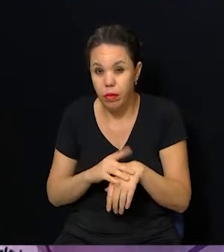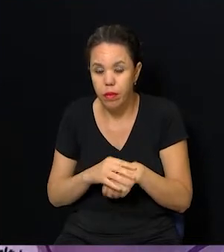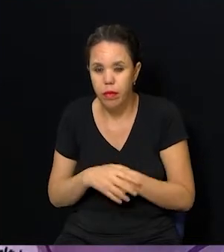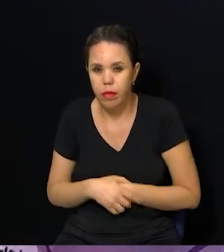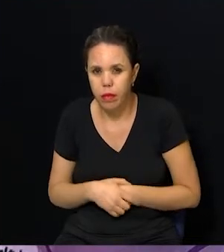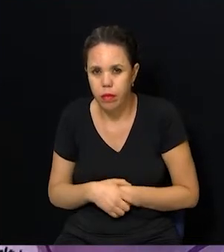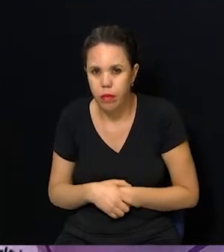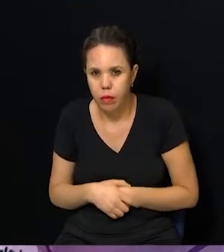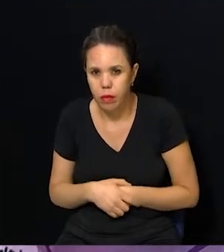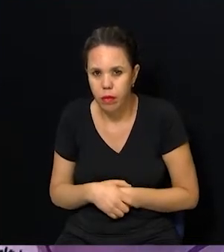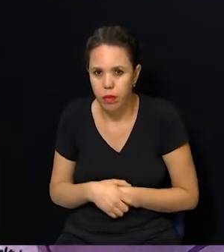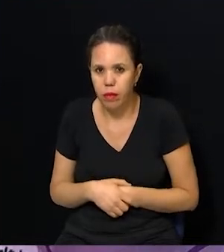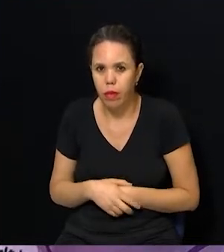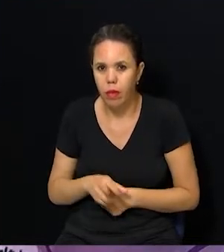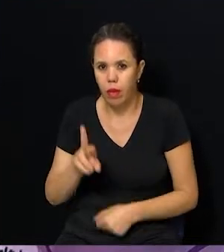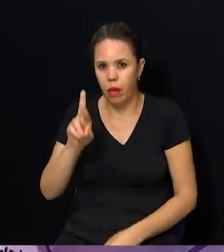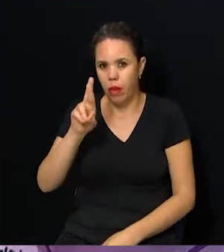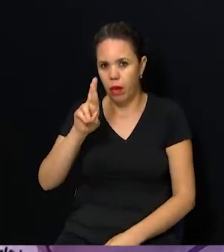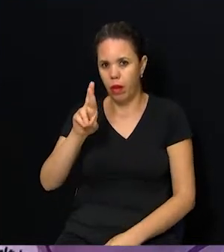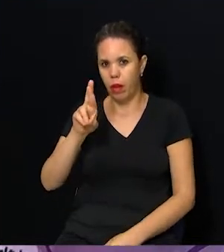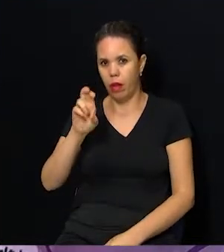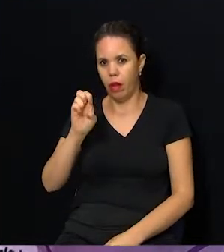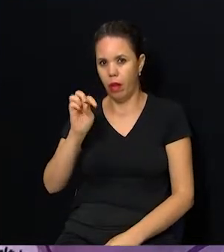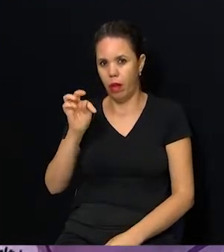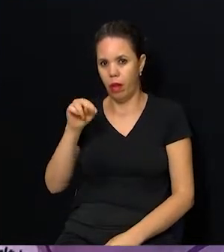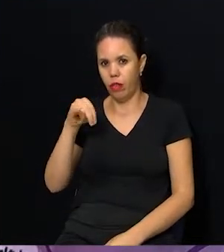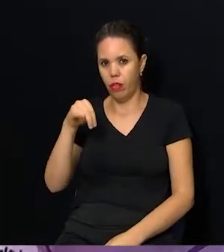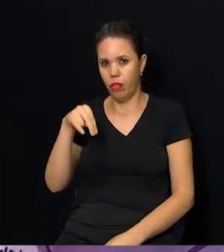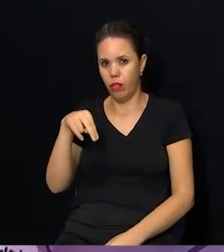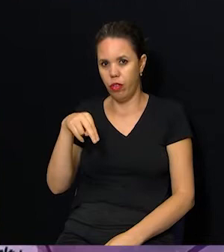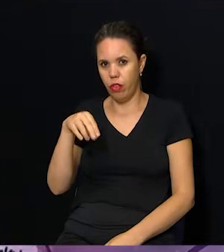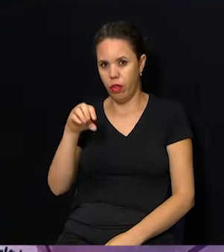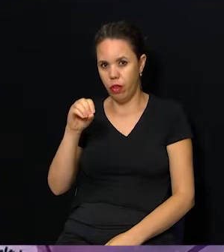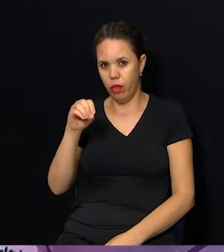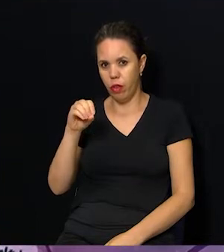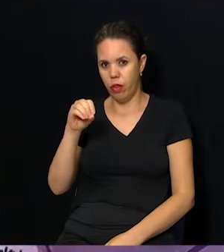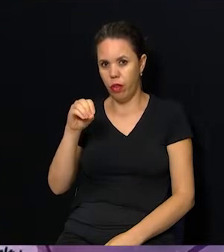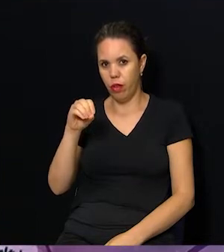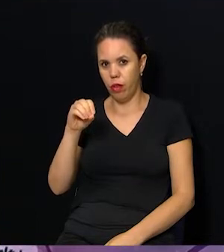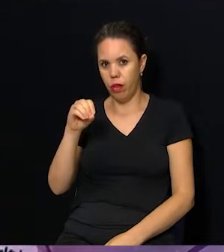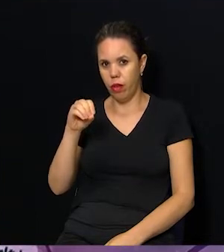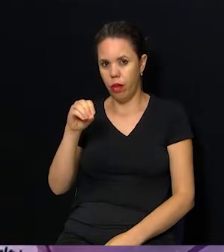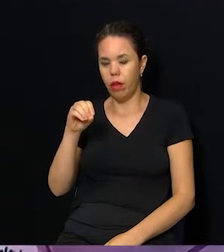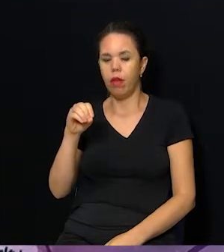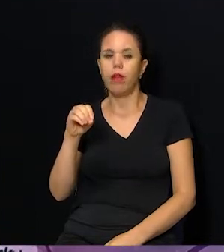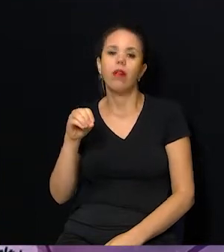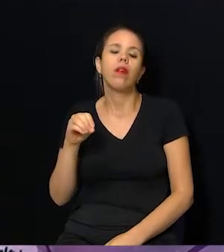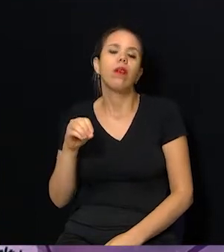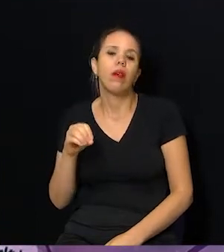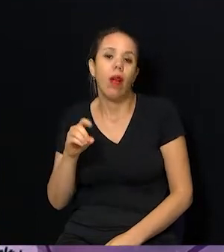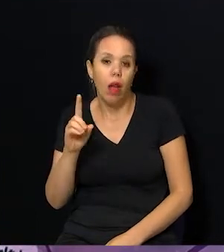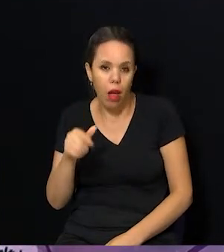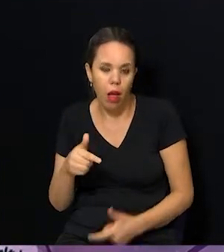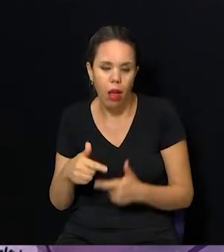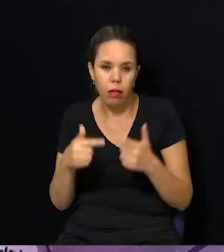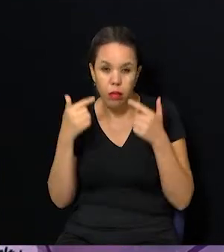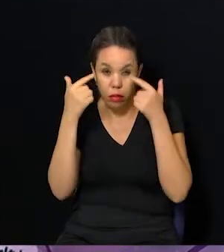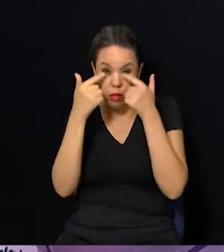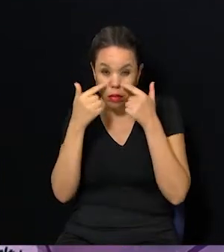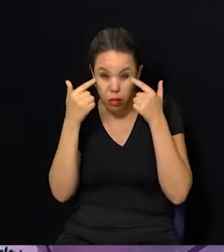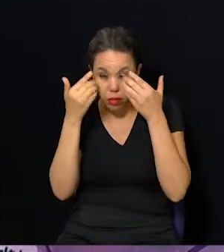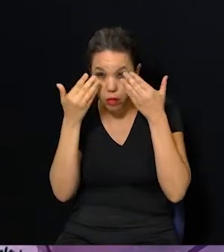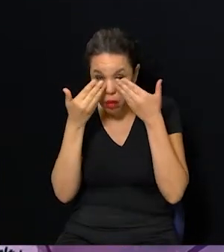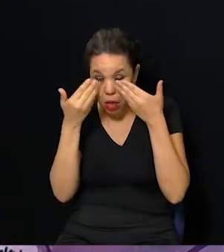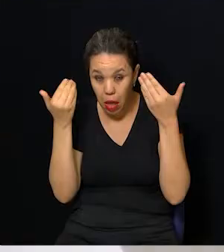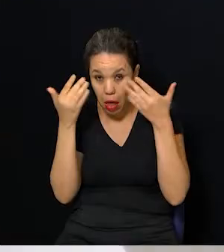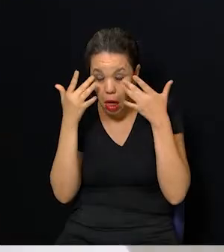retinoblastoma? retina. O retinoblastoma, ele nasce na retina. Aliás, o nome dele vem exatamente disso, tá? A